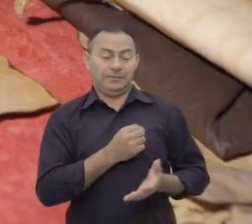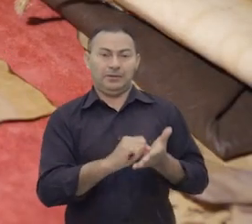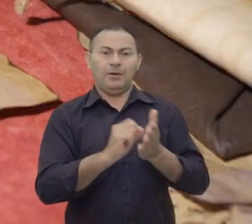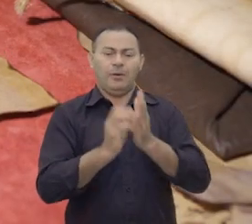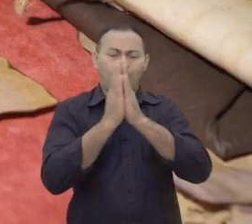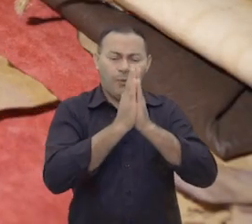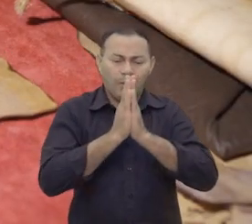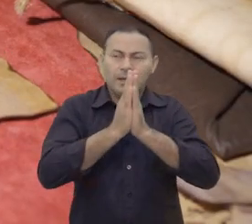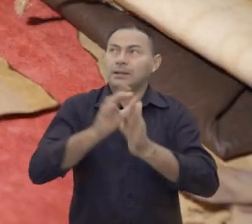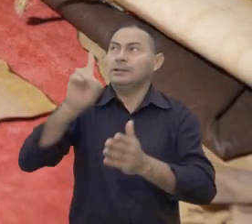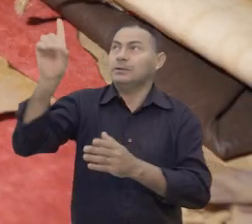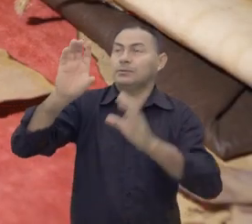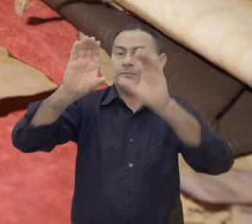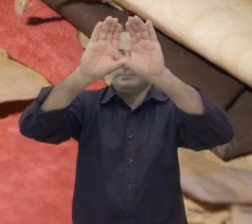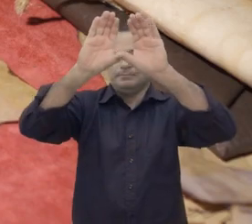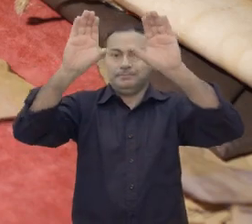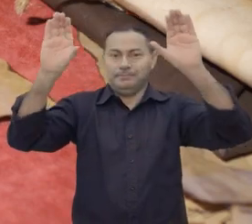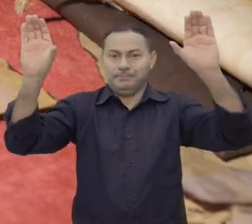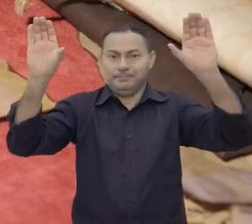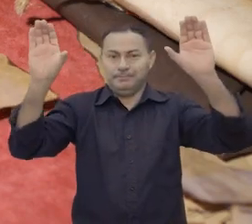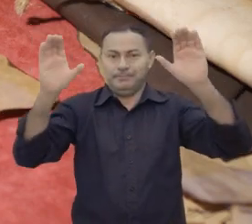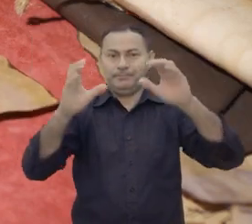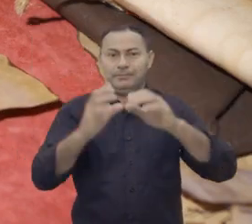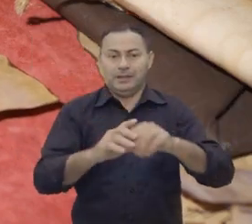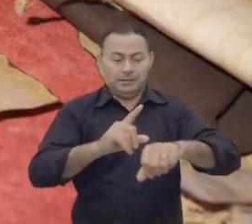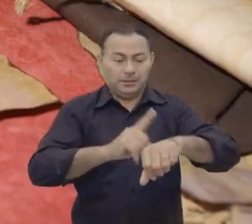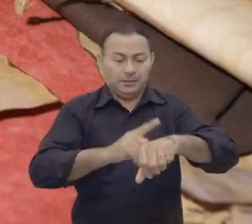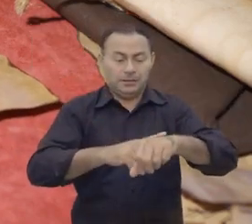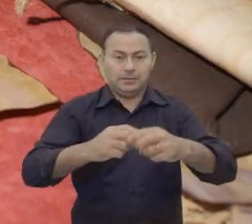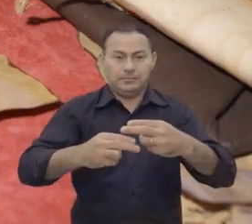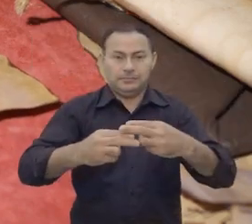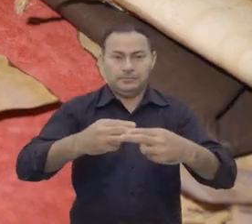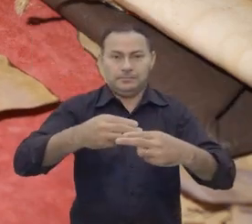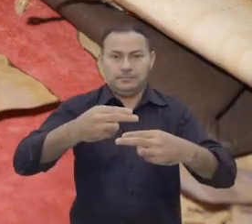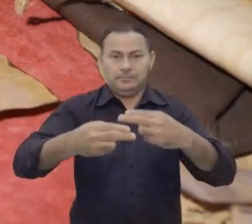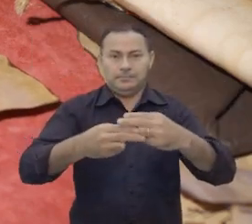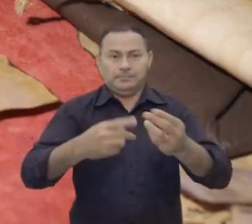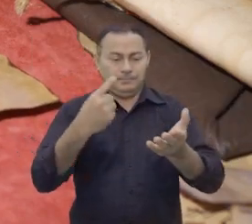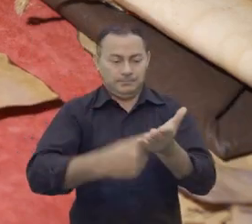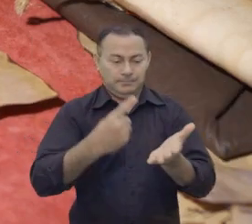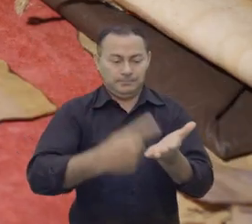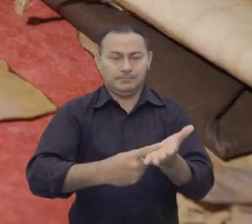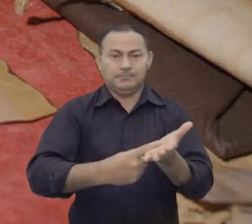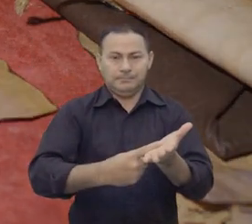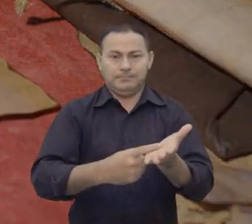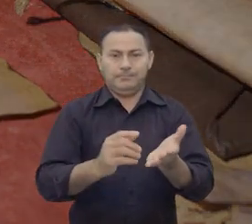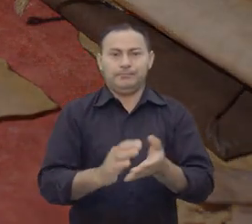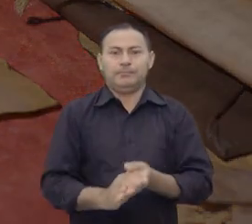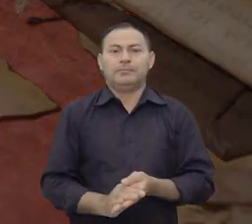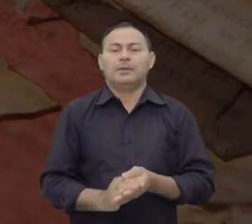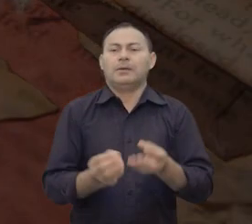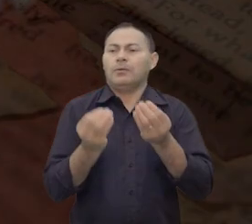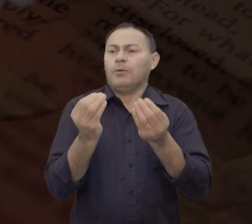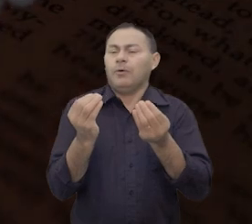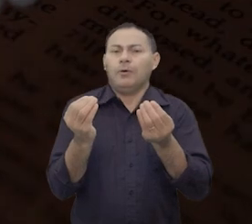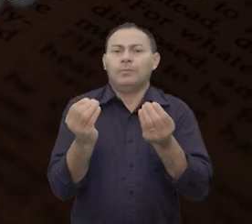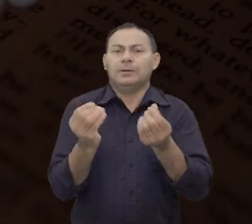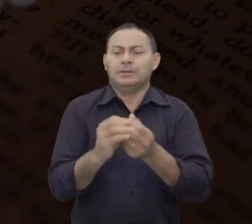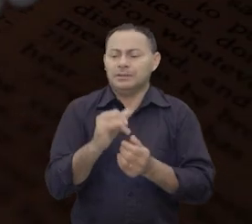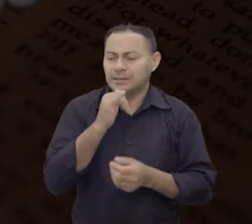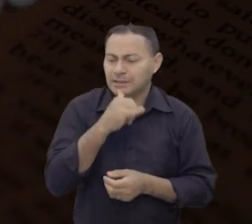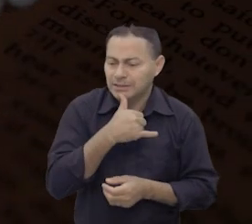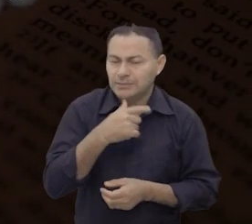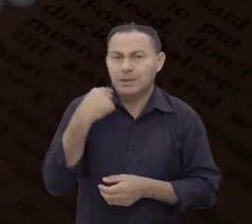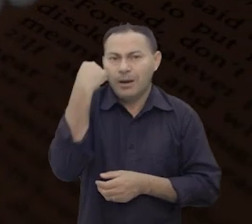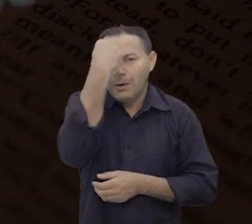medo, orei ao Deus dos céus. Nessa hora, Neemias mostra seu comprometimento. Como não